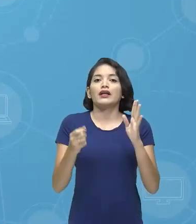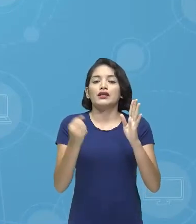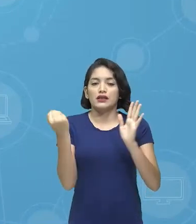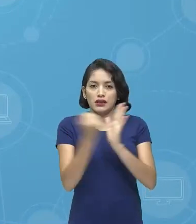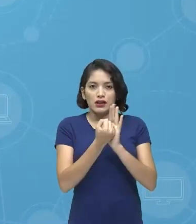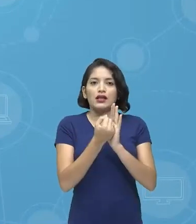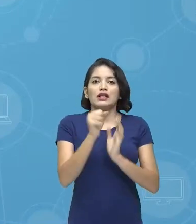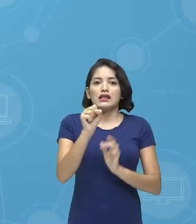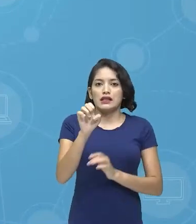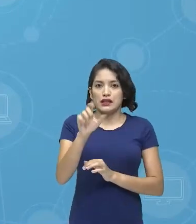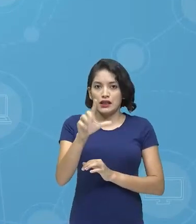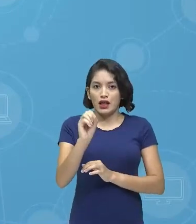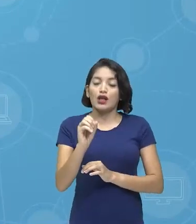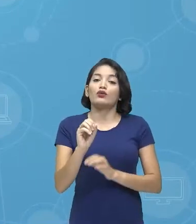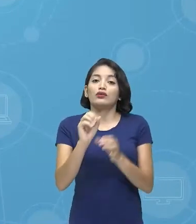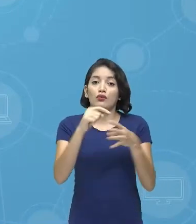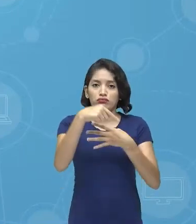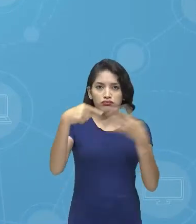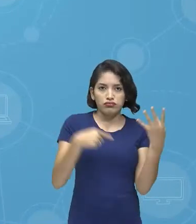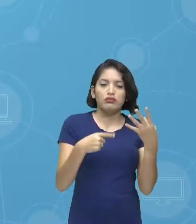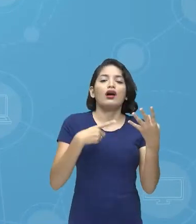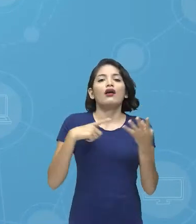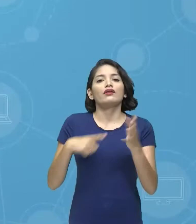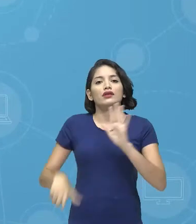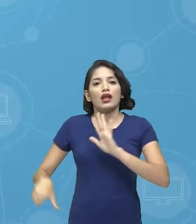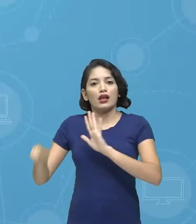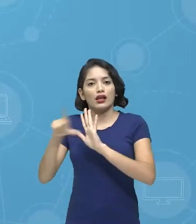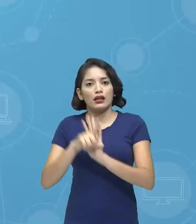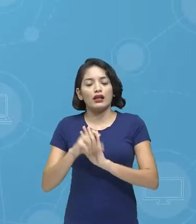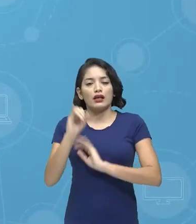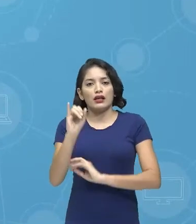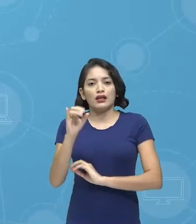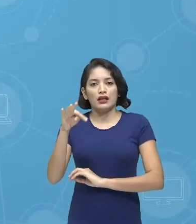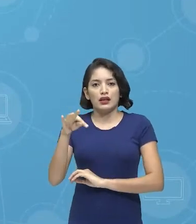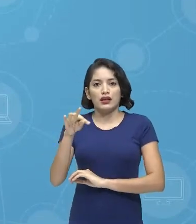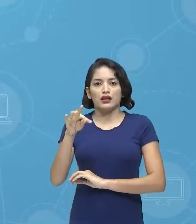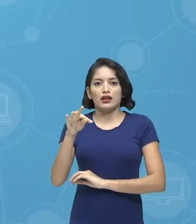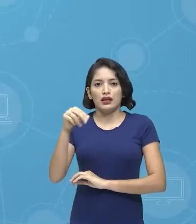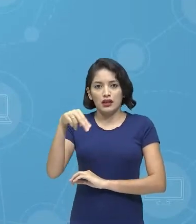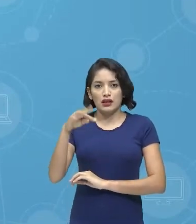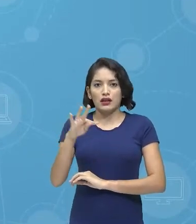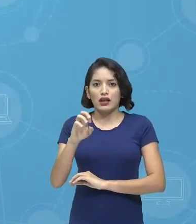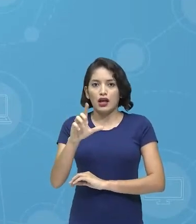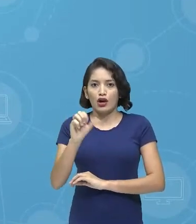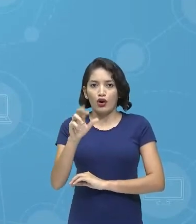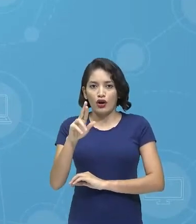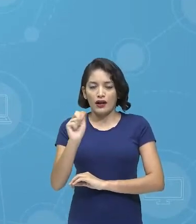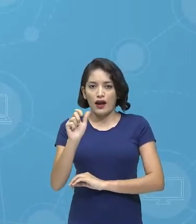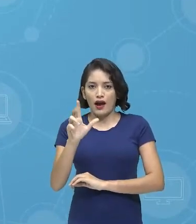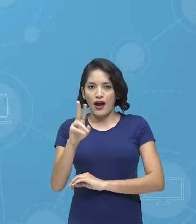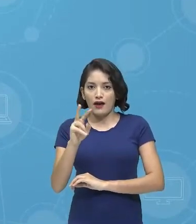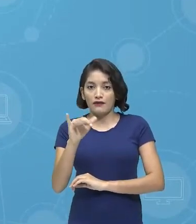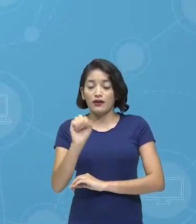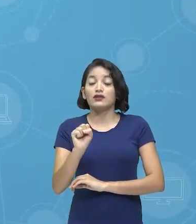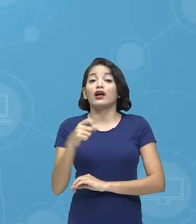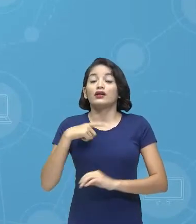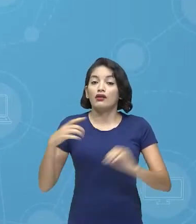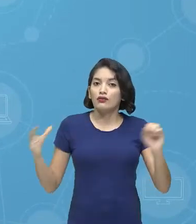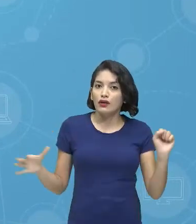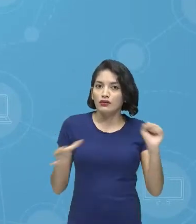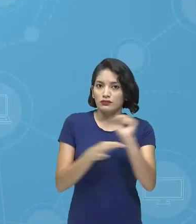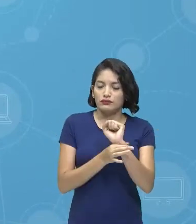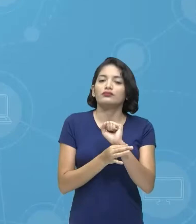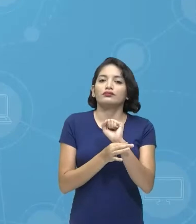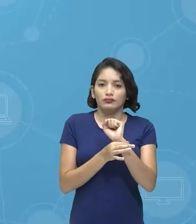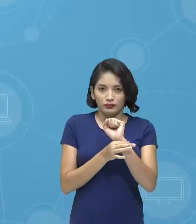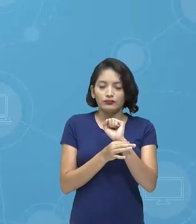Esse conjunto de leis vão se tornar essas leis intoleráveis porque elas vão ser ainda mais reforçadas a partir do dia, aliás, da